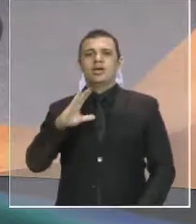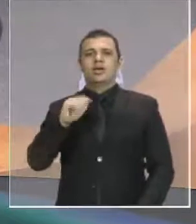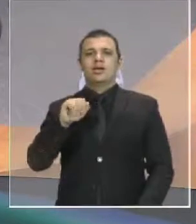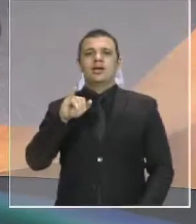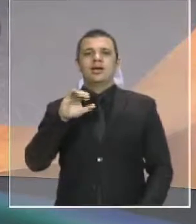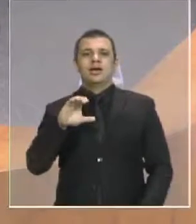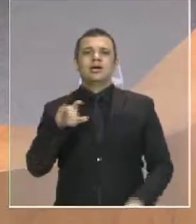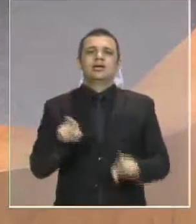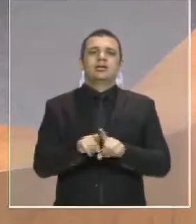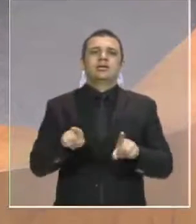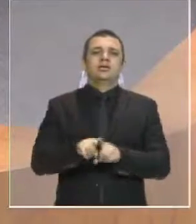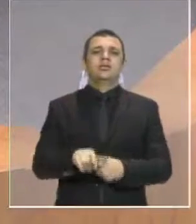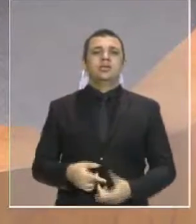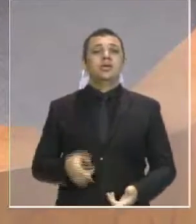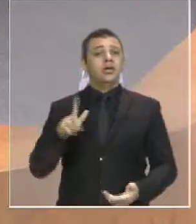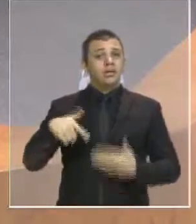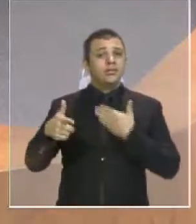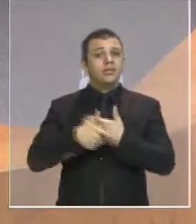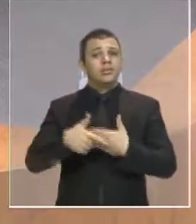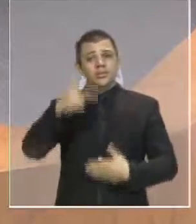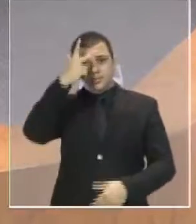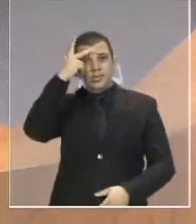Isso é que é papel do parlamentar.